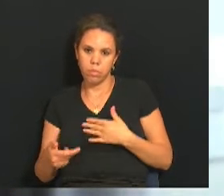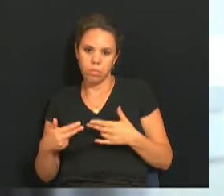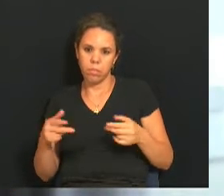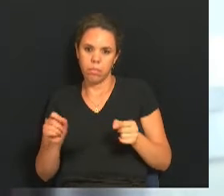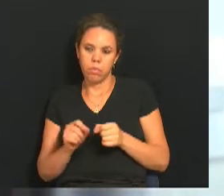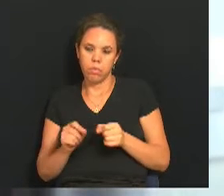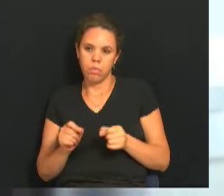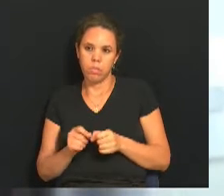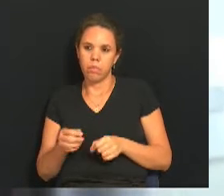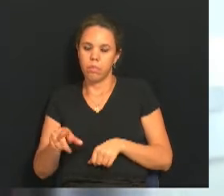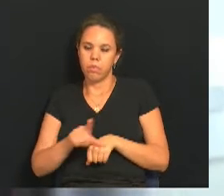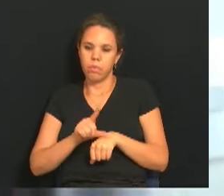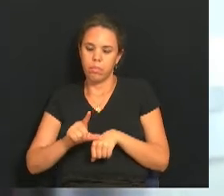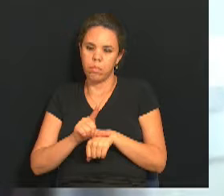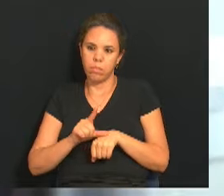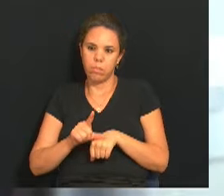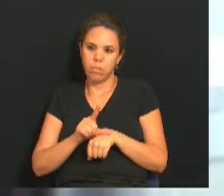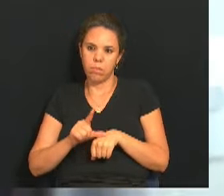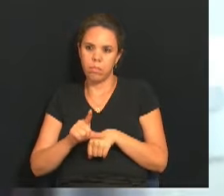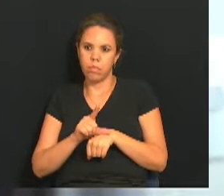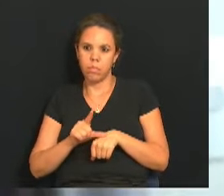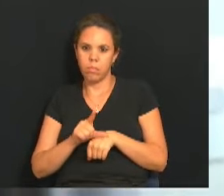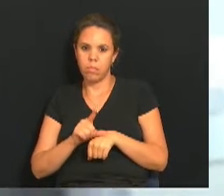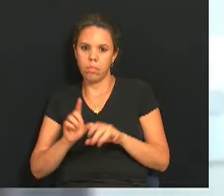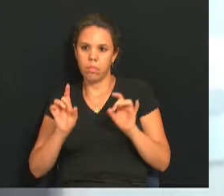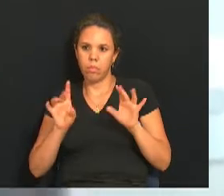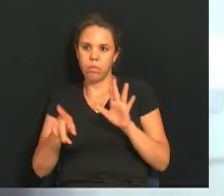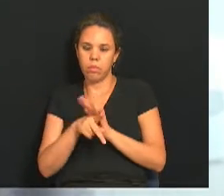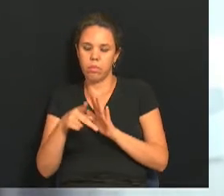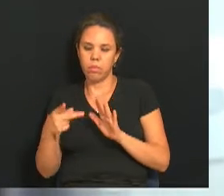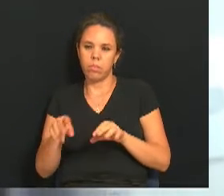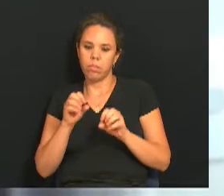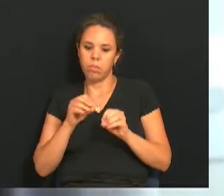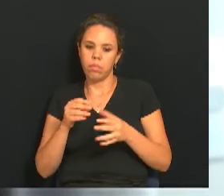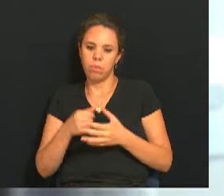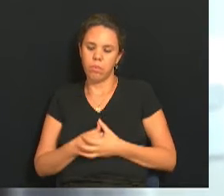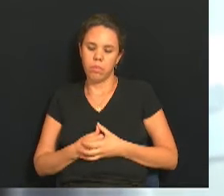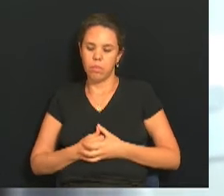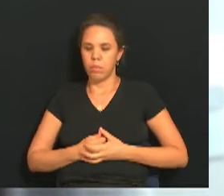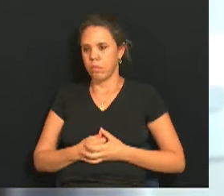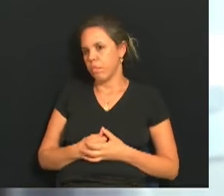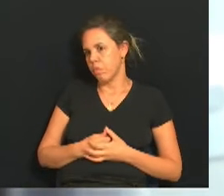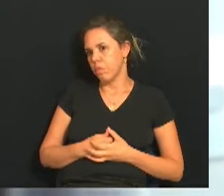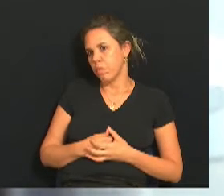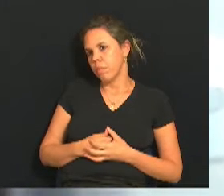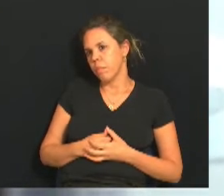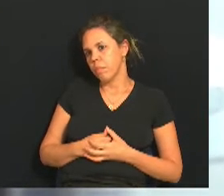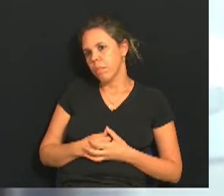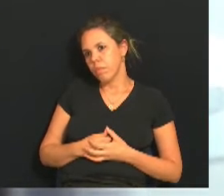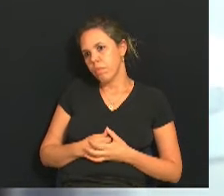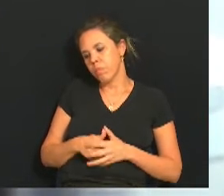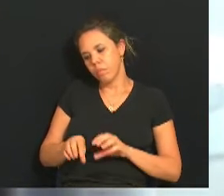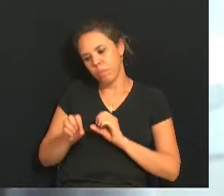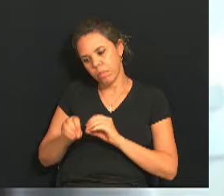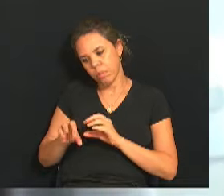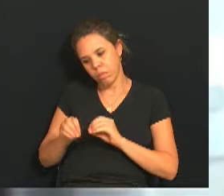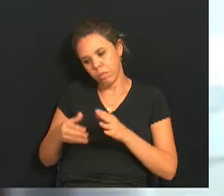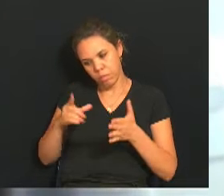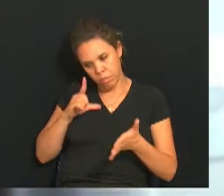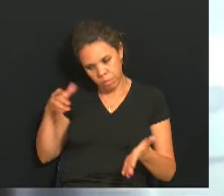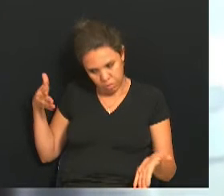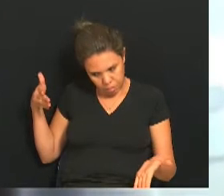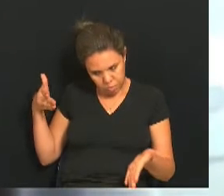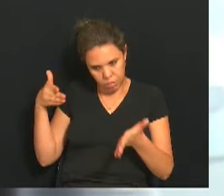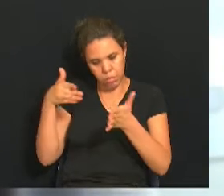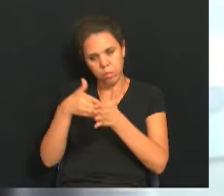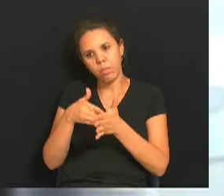de legislação, ainda que seja matéria tipicamente educacional, a Secretaria de Educação tem um limite, que